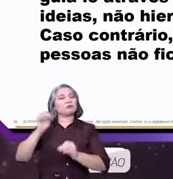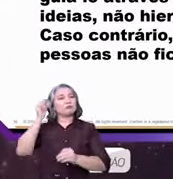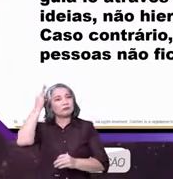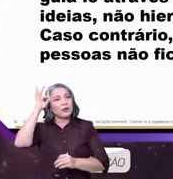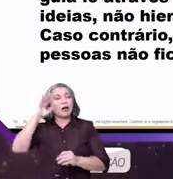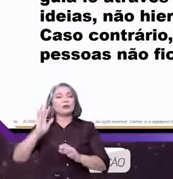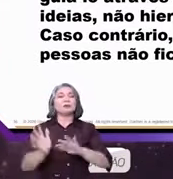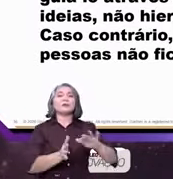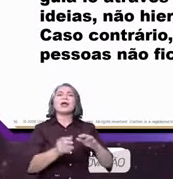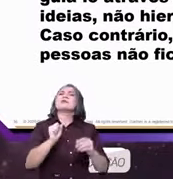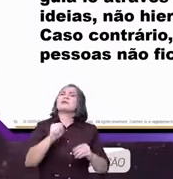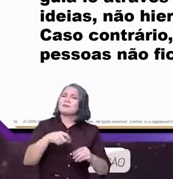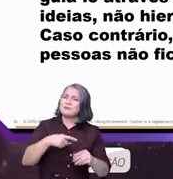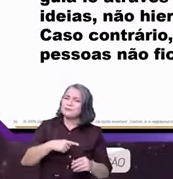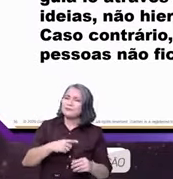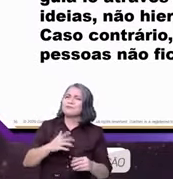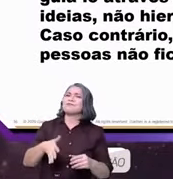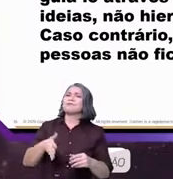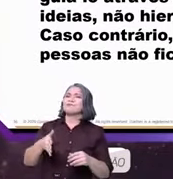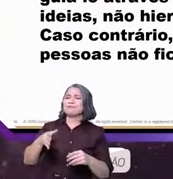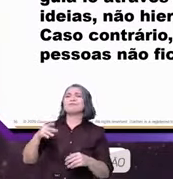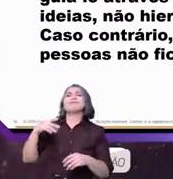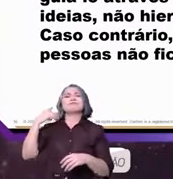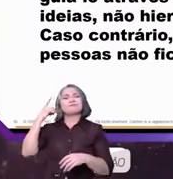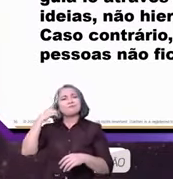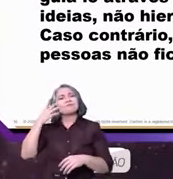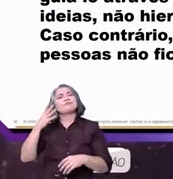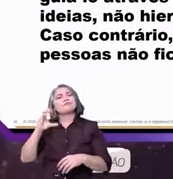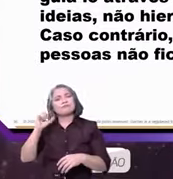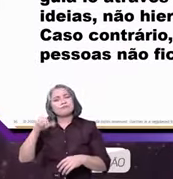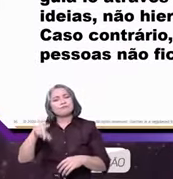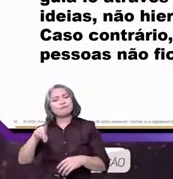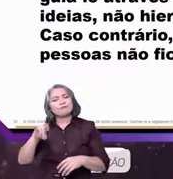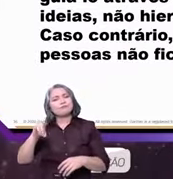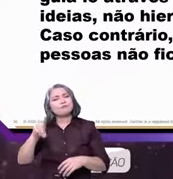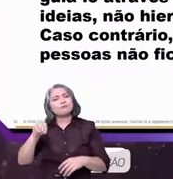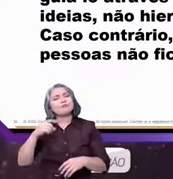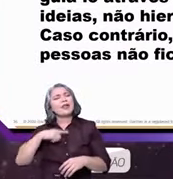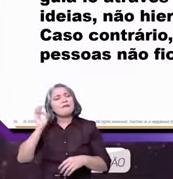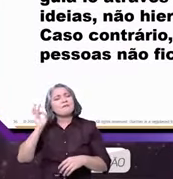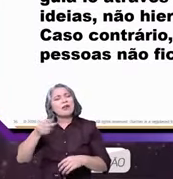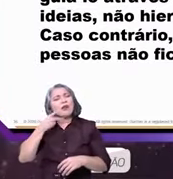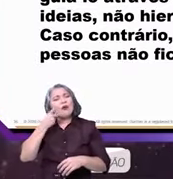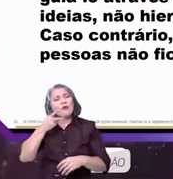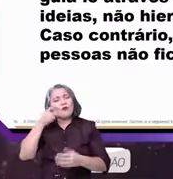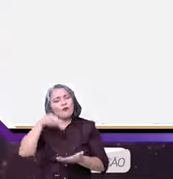falando, correto eu afirmar, então, que